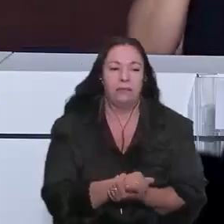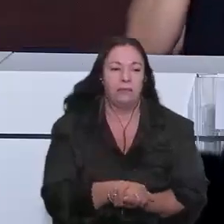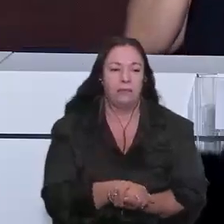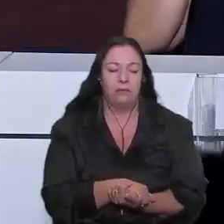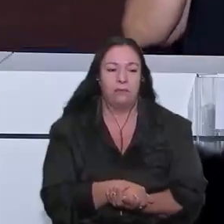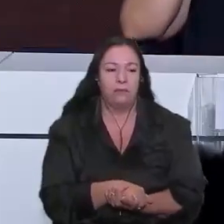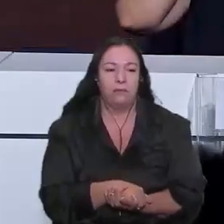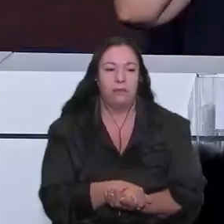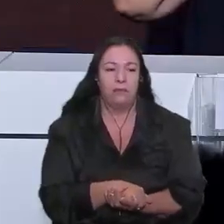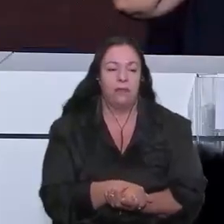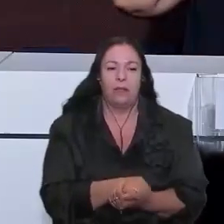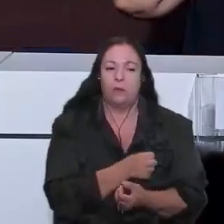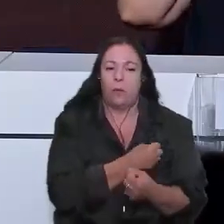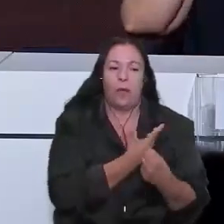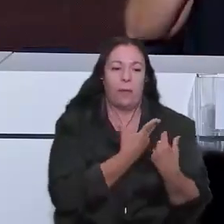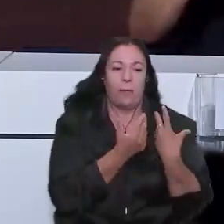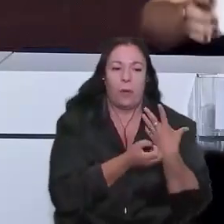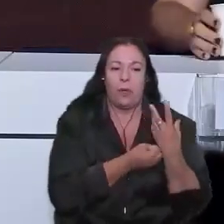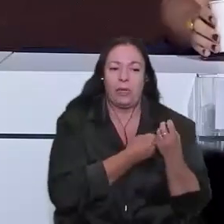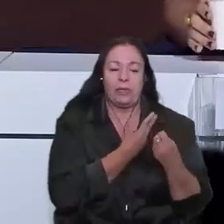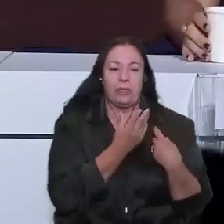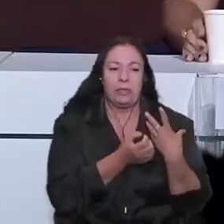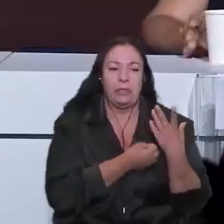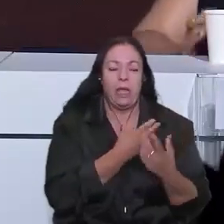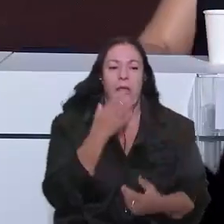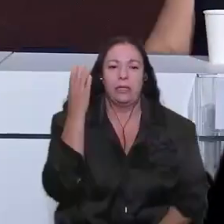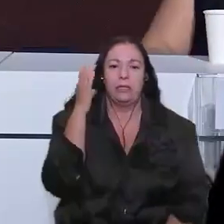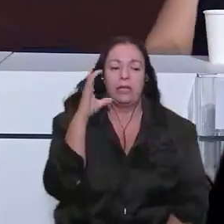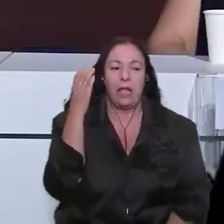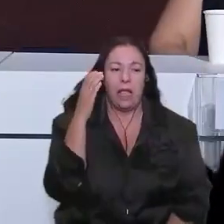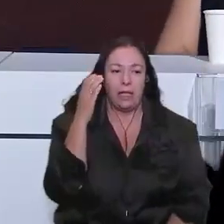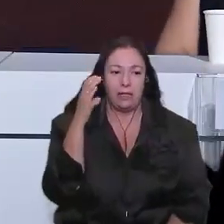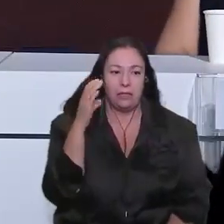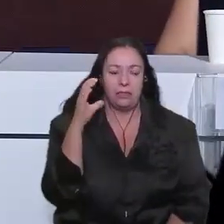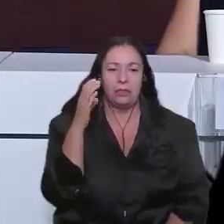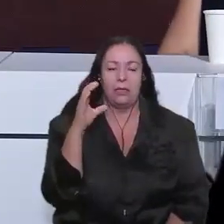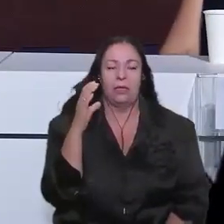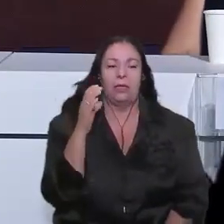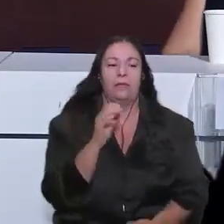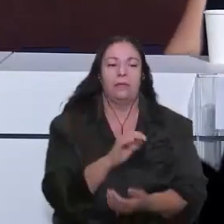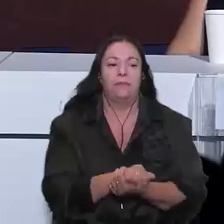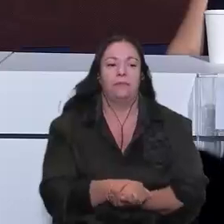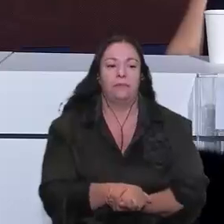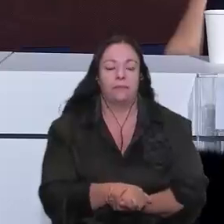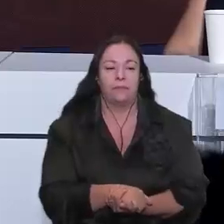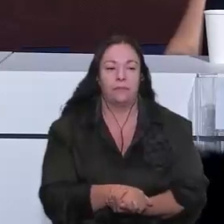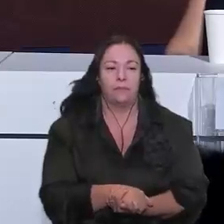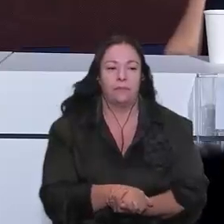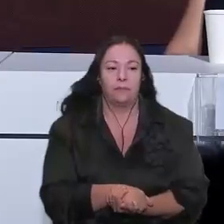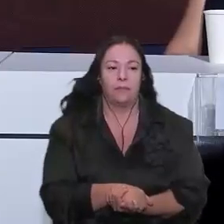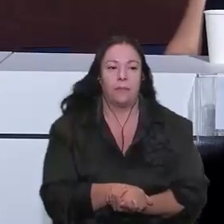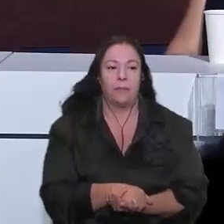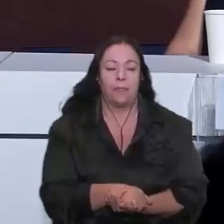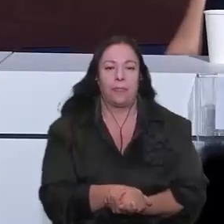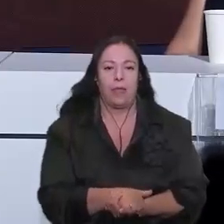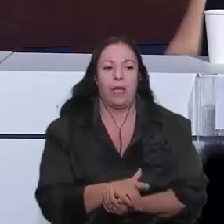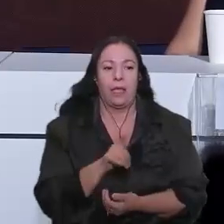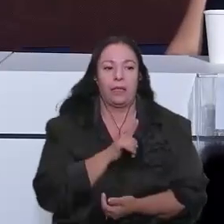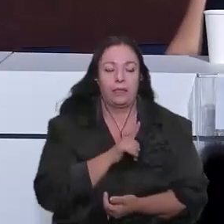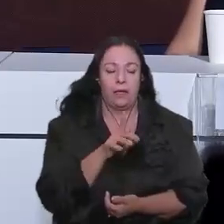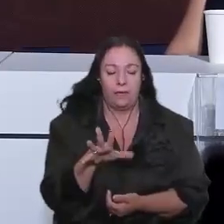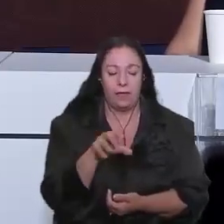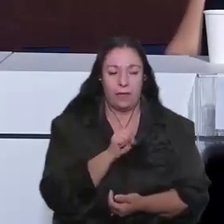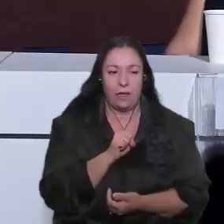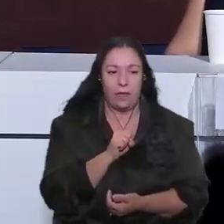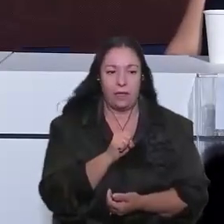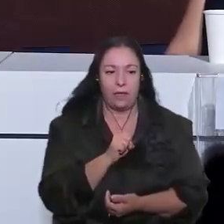ternura, não é poesia, é ciência. A gente, como coletivo, como multidão, deve ganhar noção